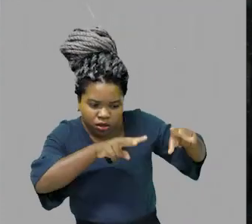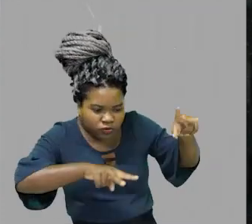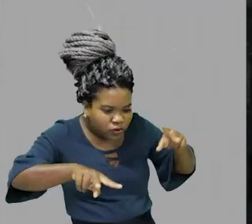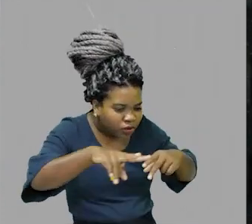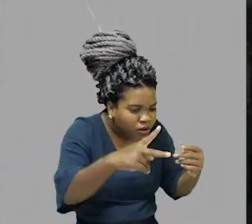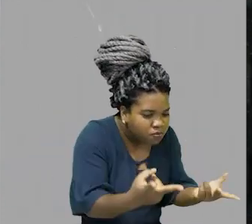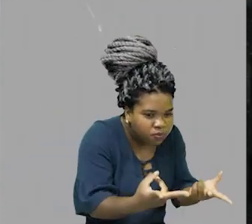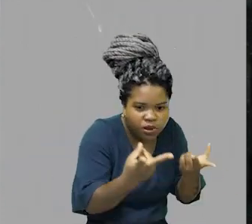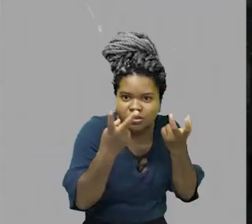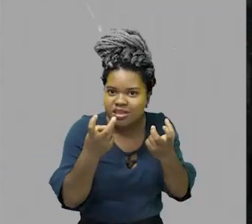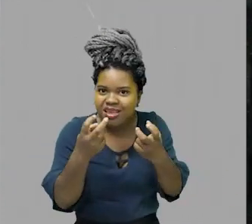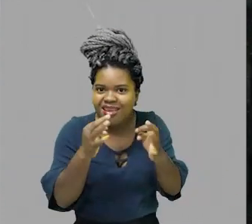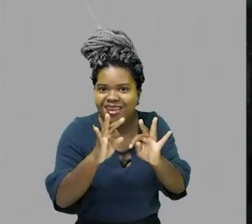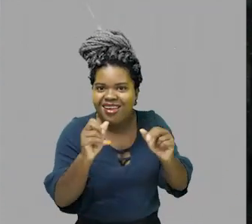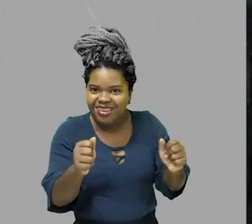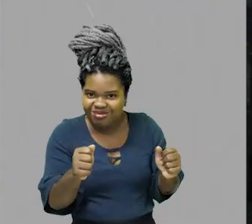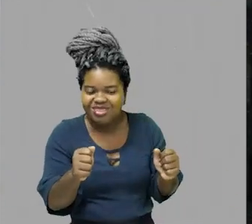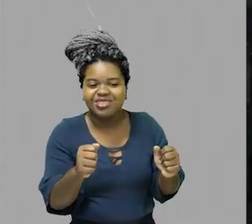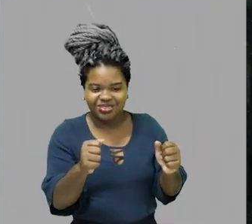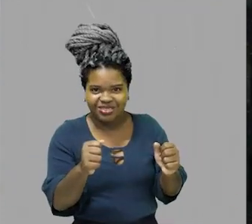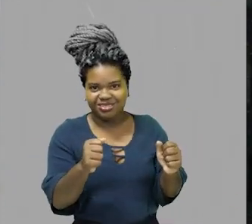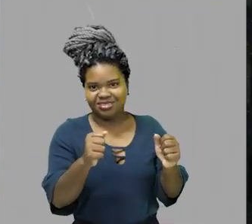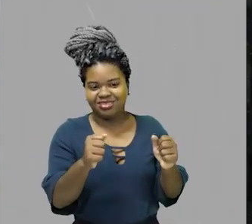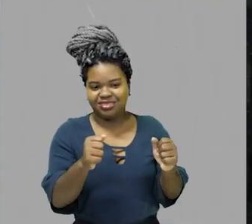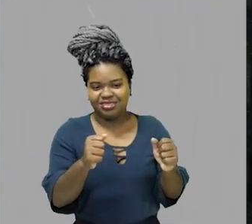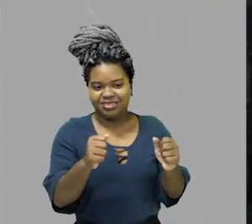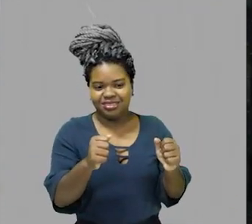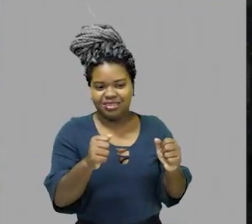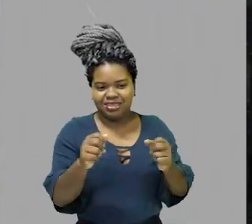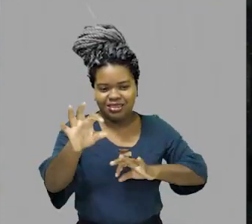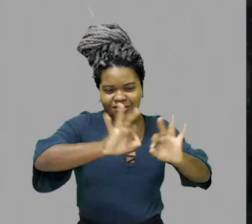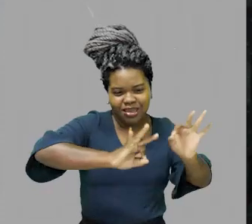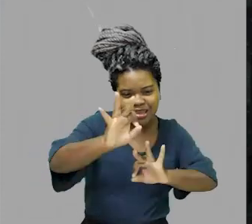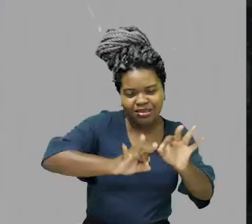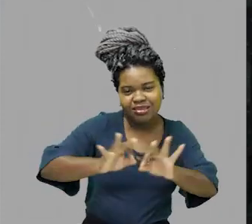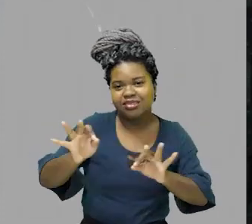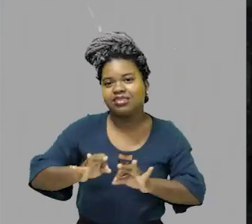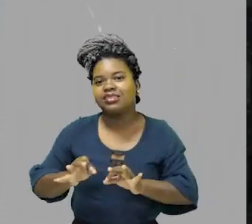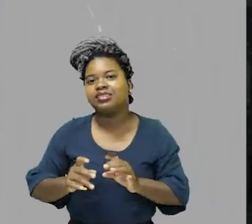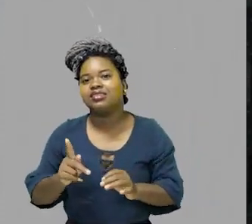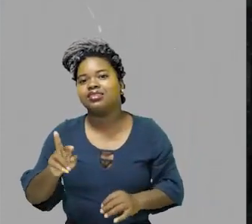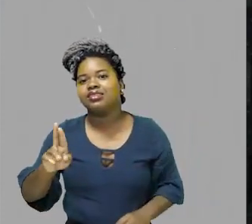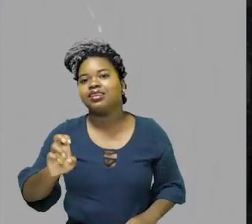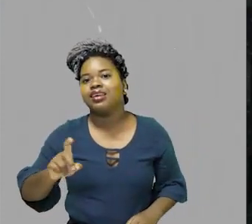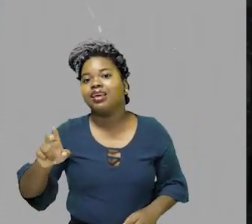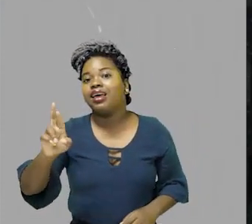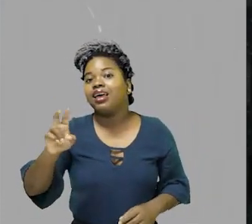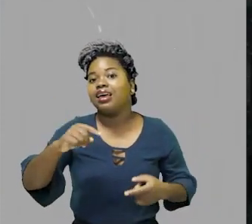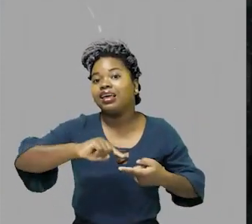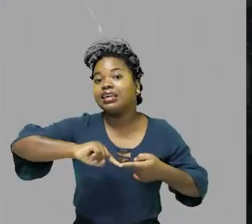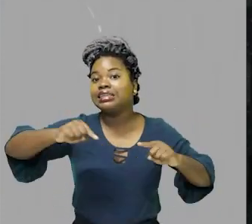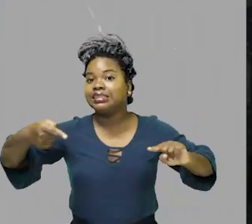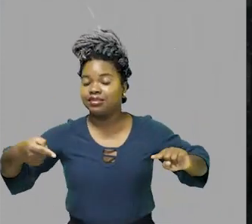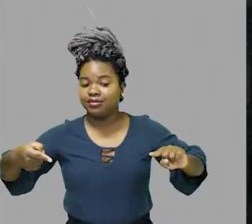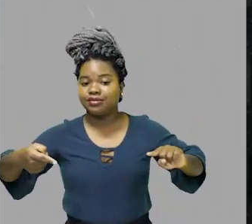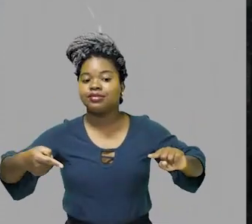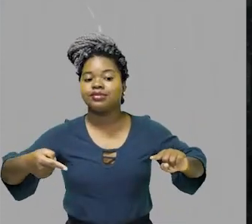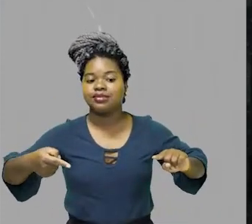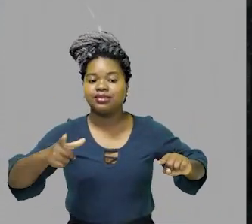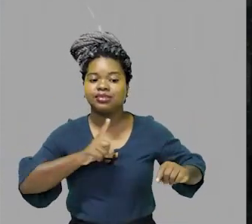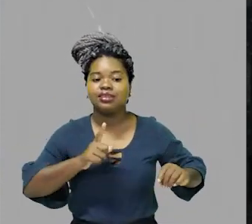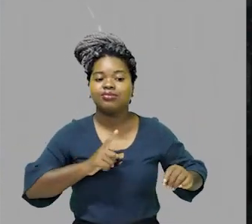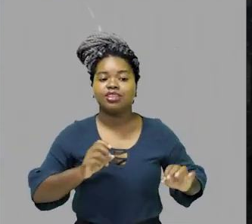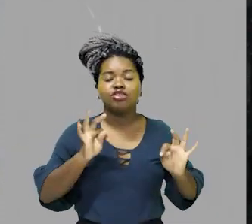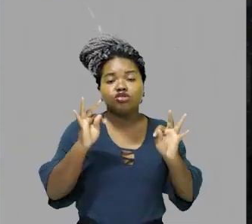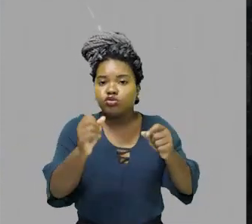tanto os exons quanto os introns. Então, ela fabrica um pré-RNA. Então, aqui ela pegou exon 1, exon